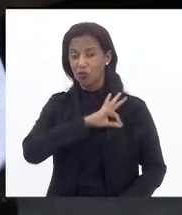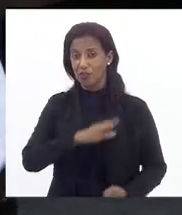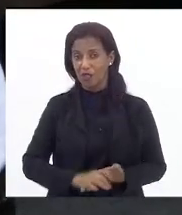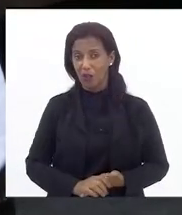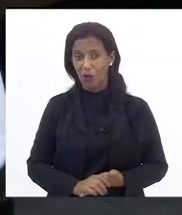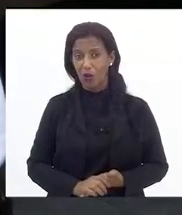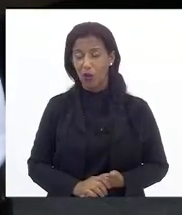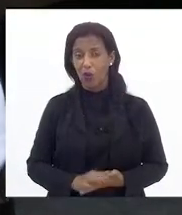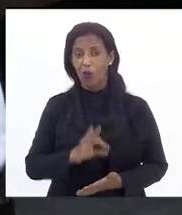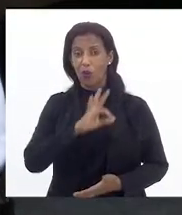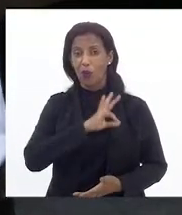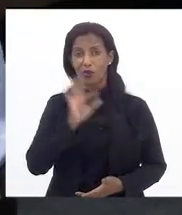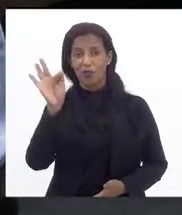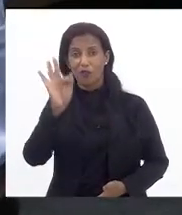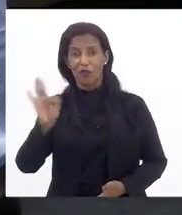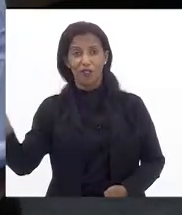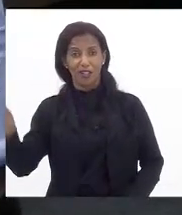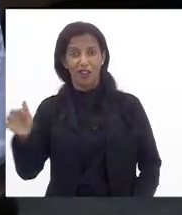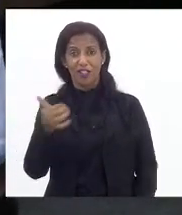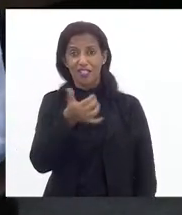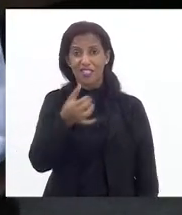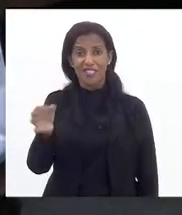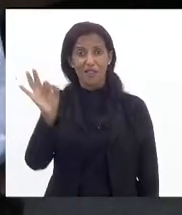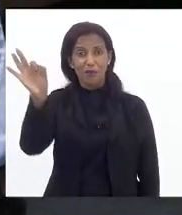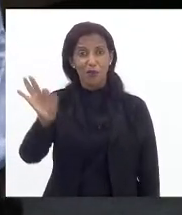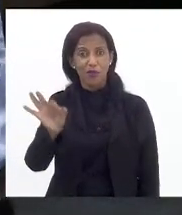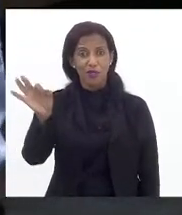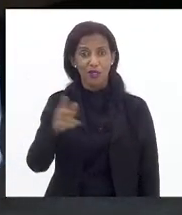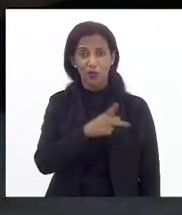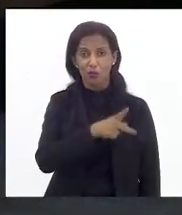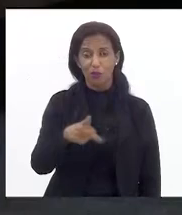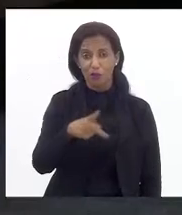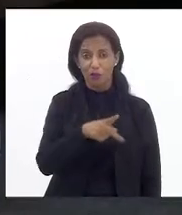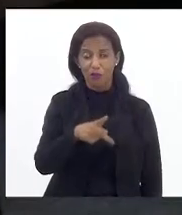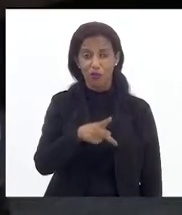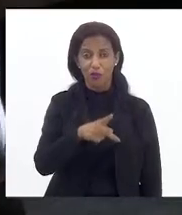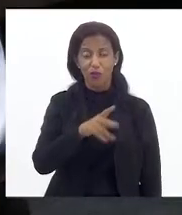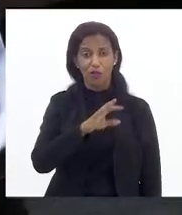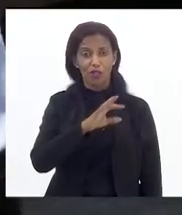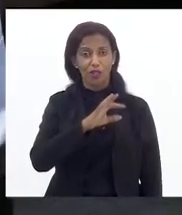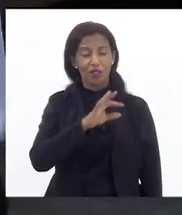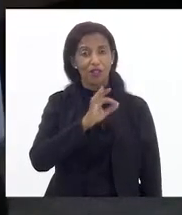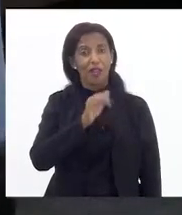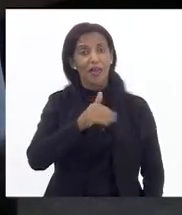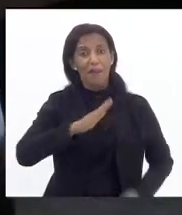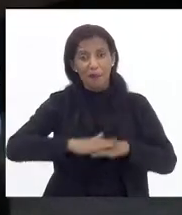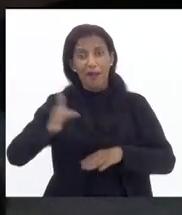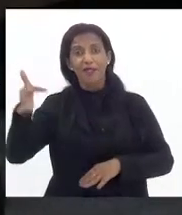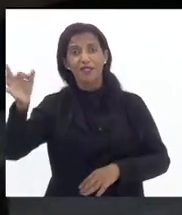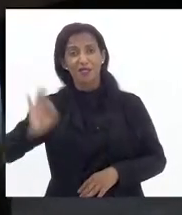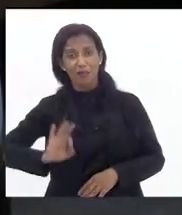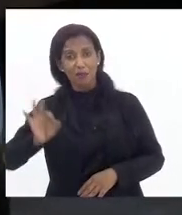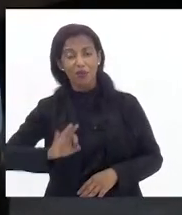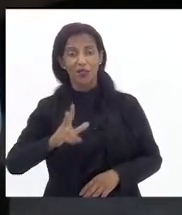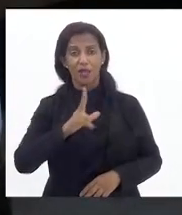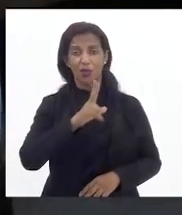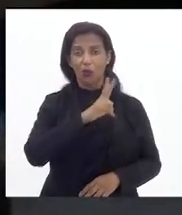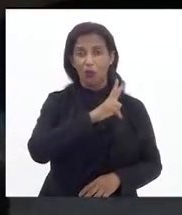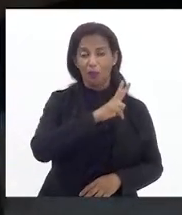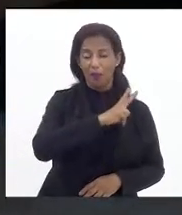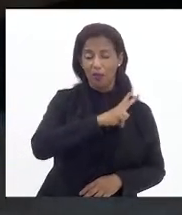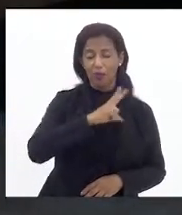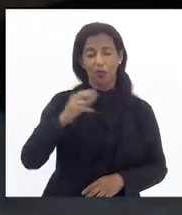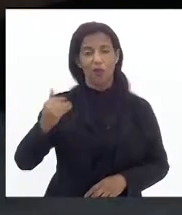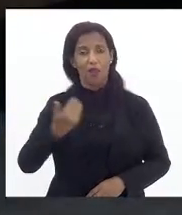para um policial federal mas sem por cento de um professor do estado pelo professor é mais de 100 porcento em algumas categorias